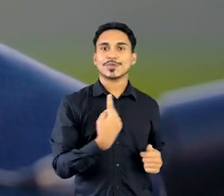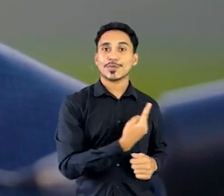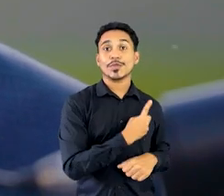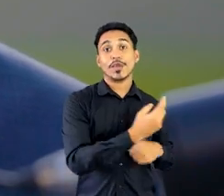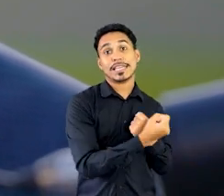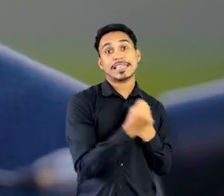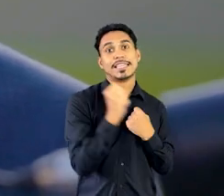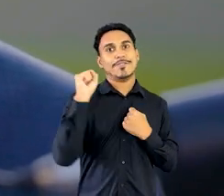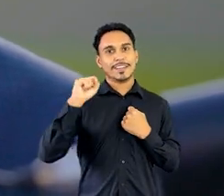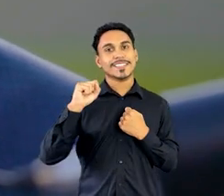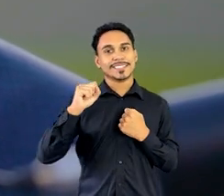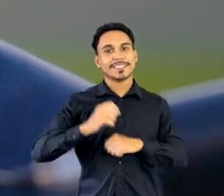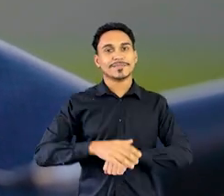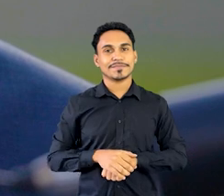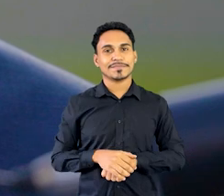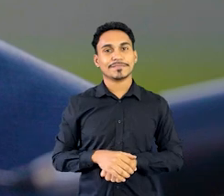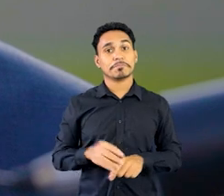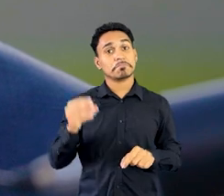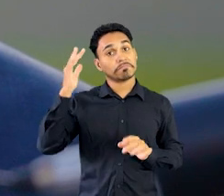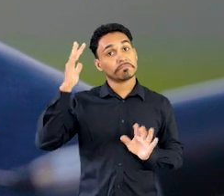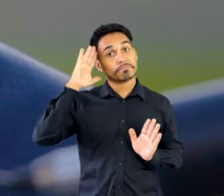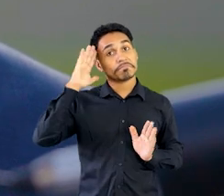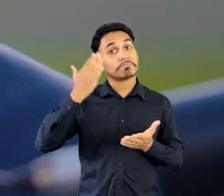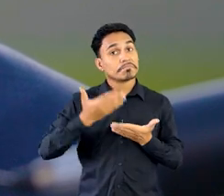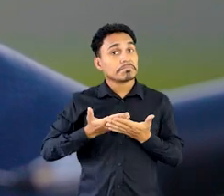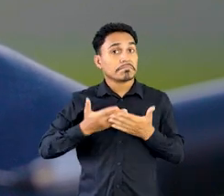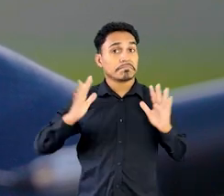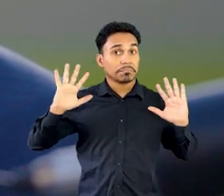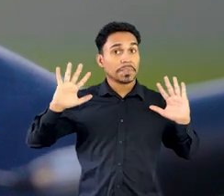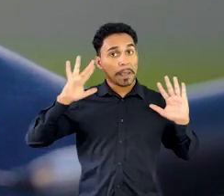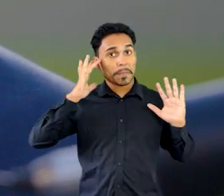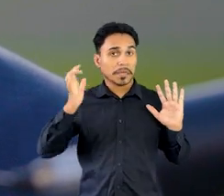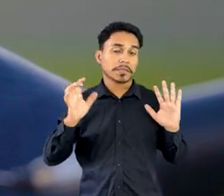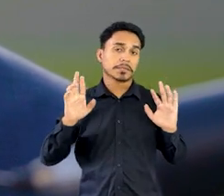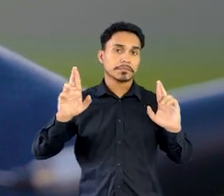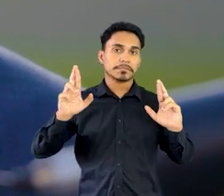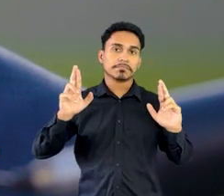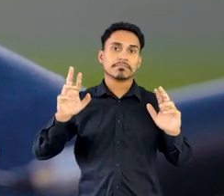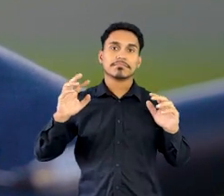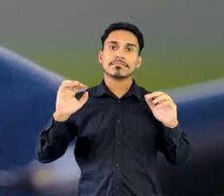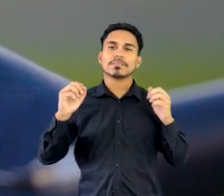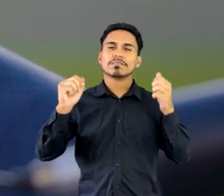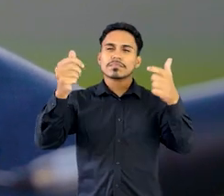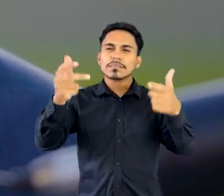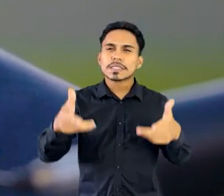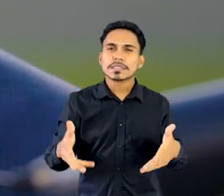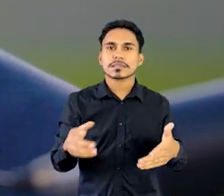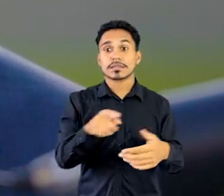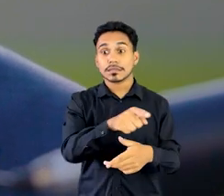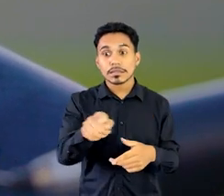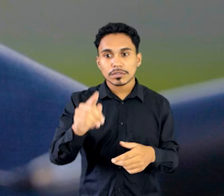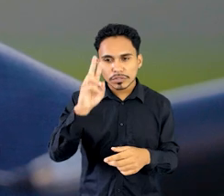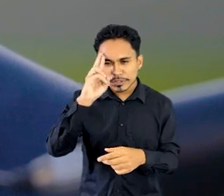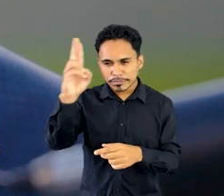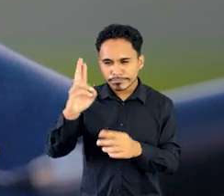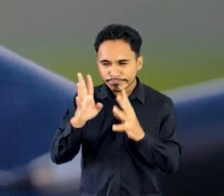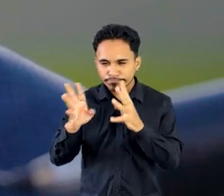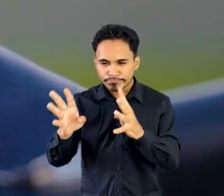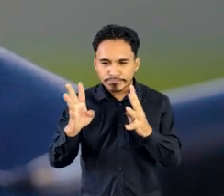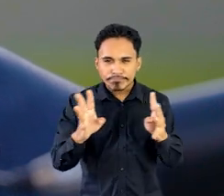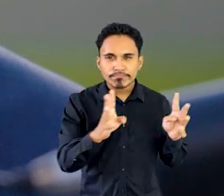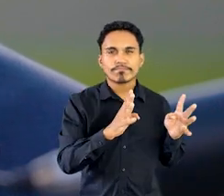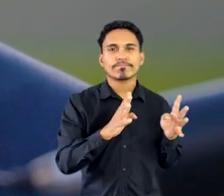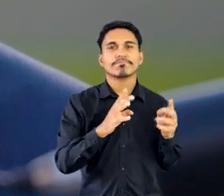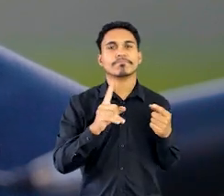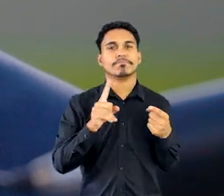poder fazer essa defesa então eu creio que amanhã a gente possa também Trazer isso para os para os dirigentes de que a gente está antenado e conectado com